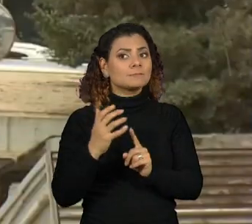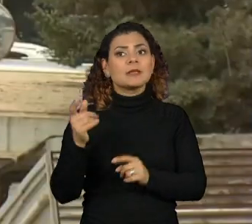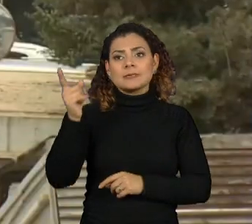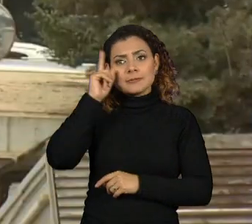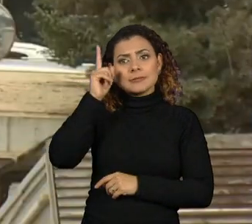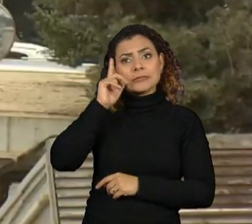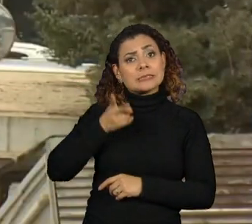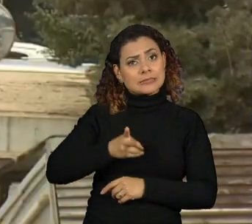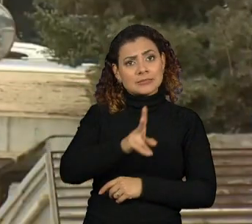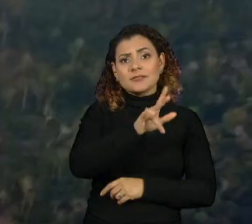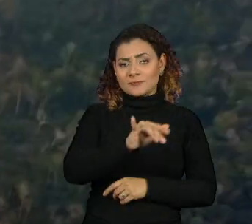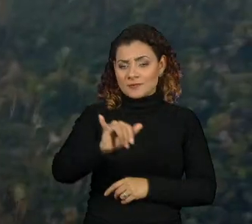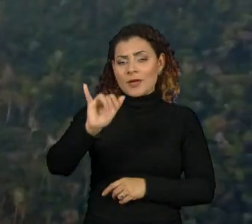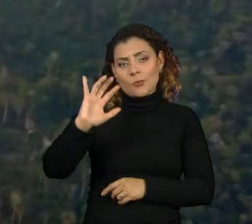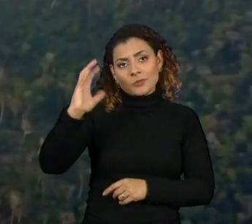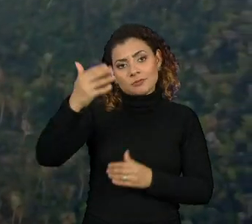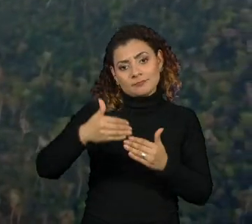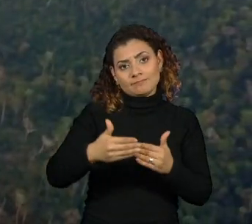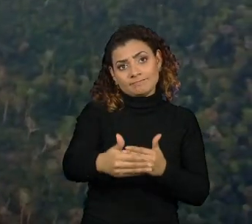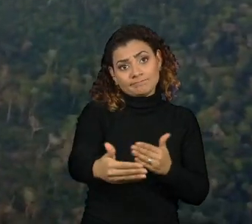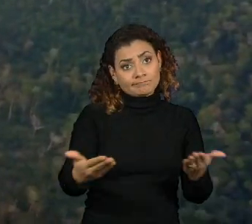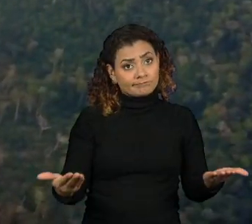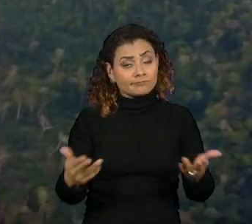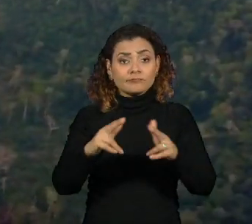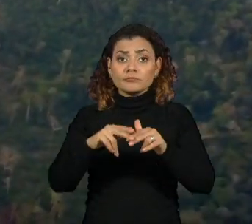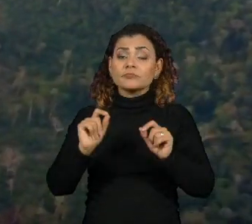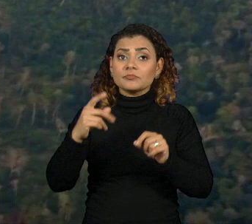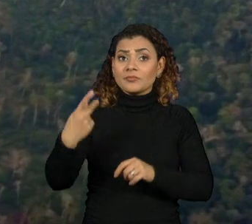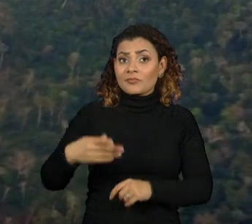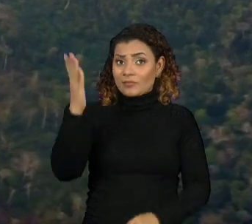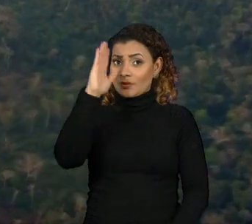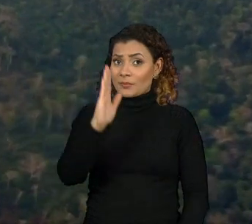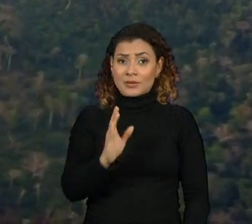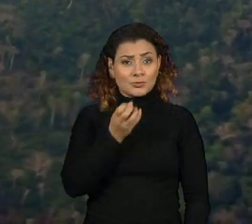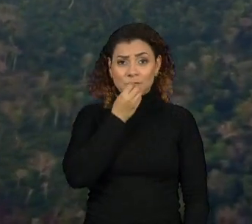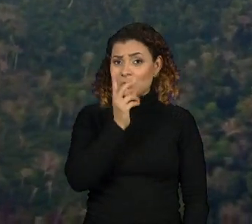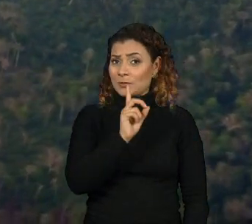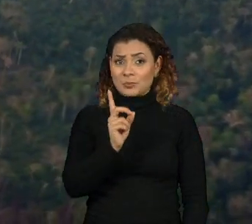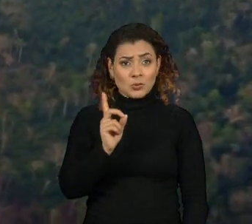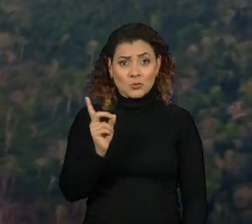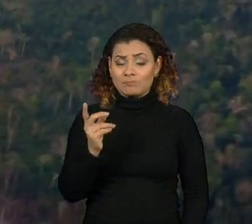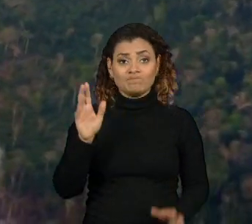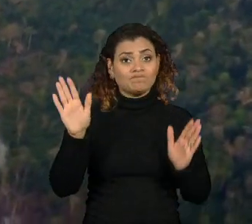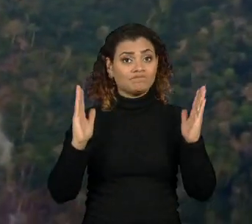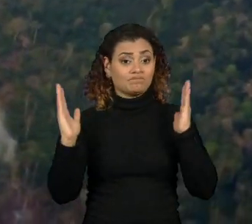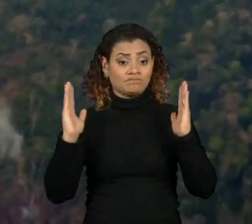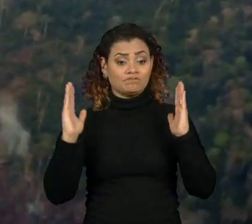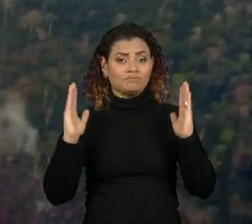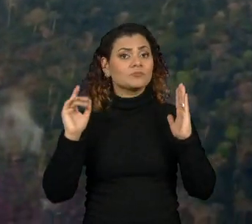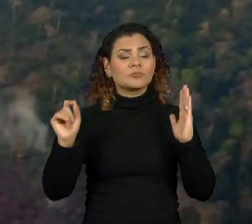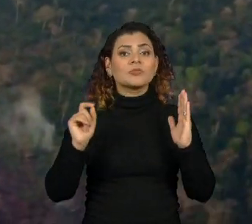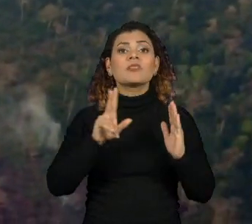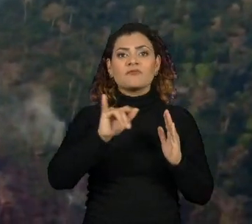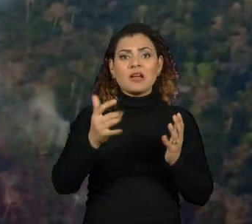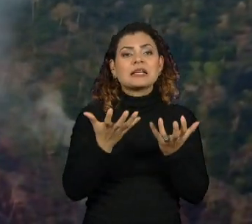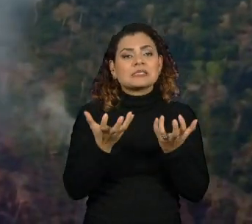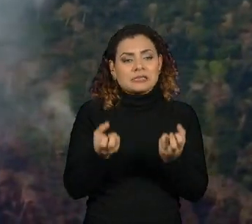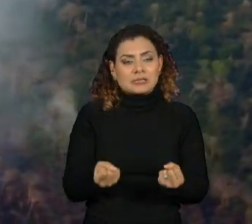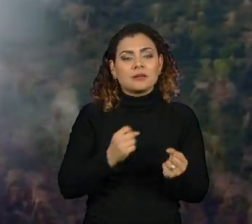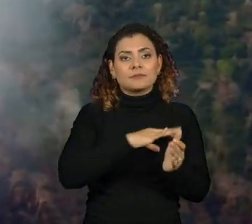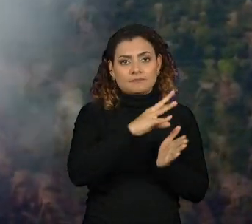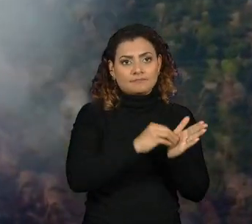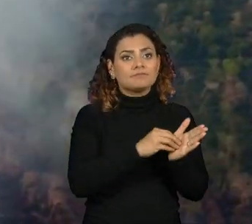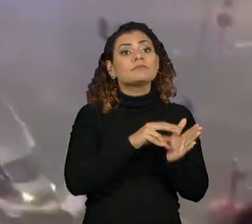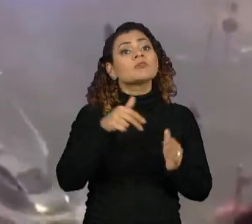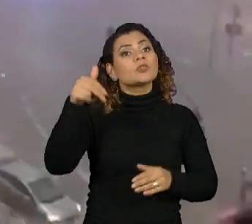cada vez mais frequentes. As previsões para o Brasil não são nada animadoras. Maior duração da seca na Amazônia,